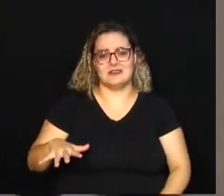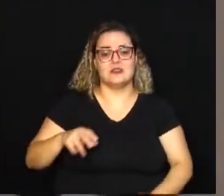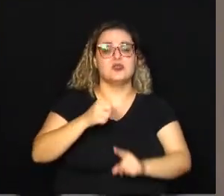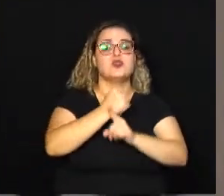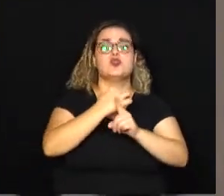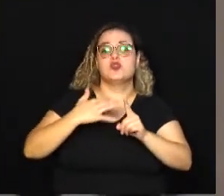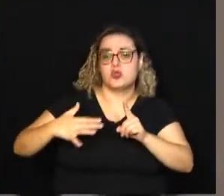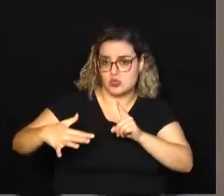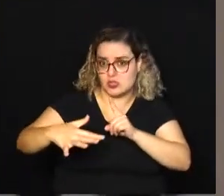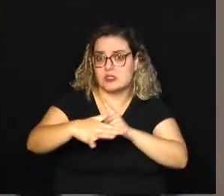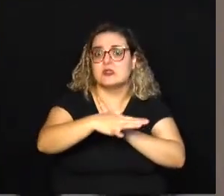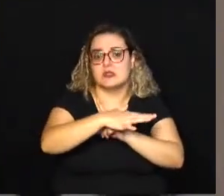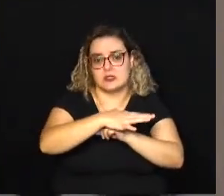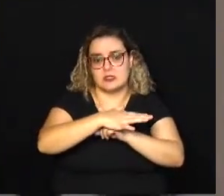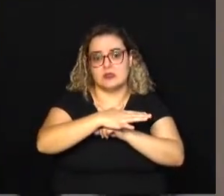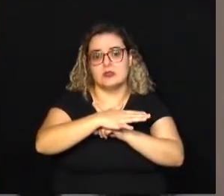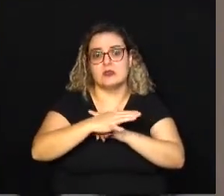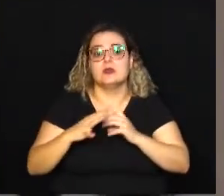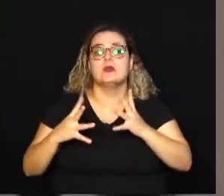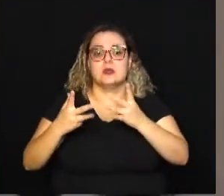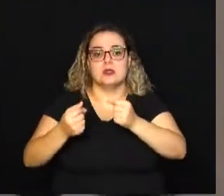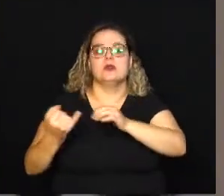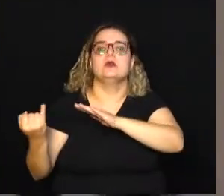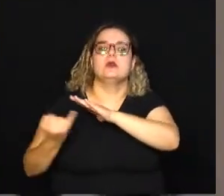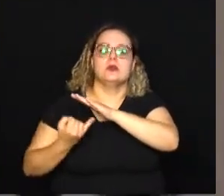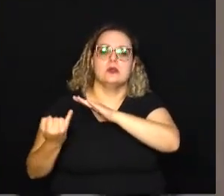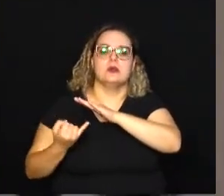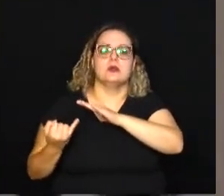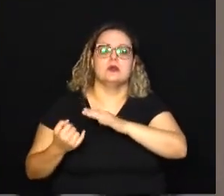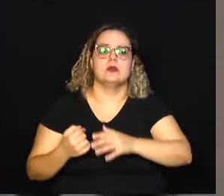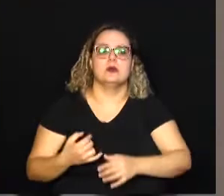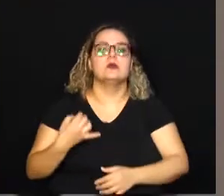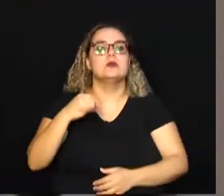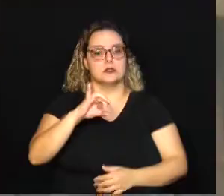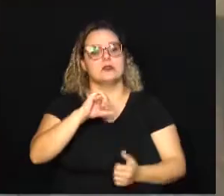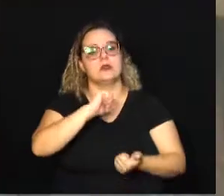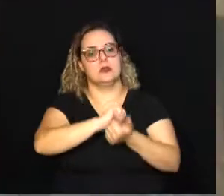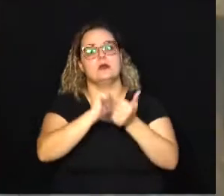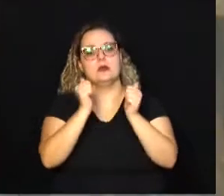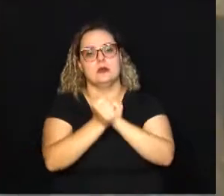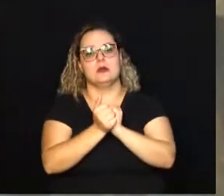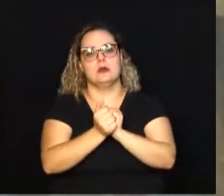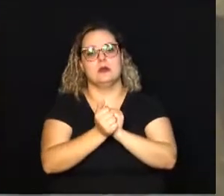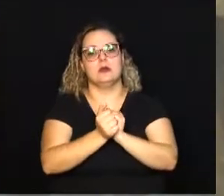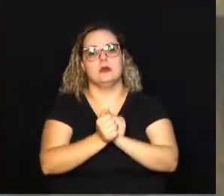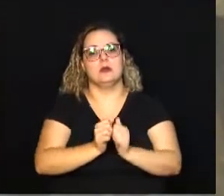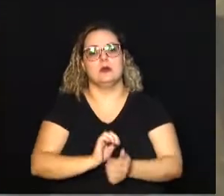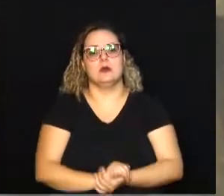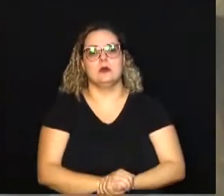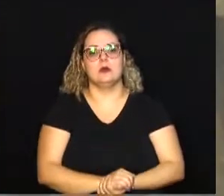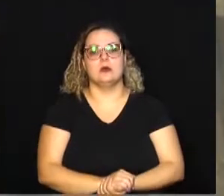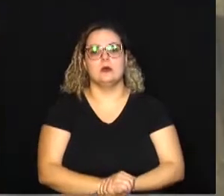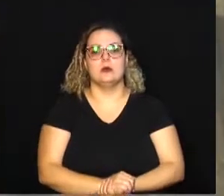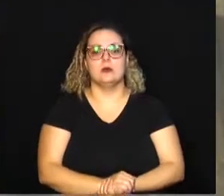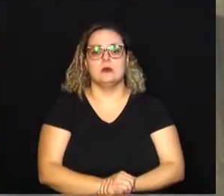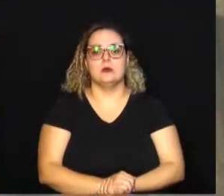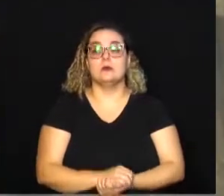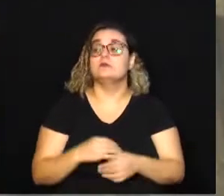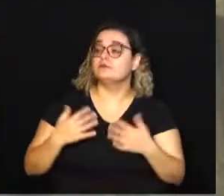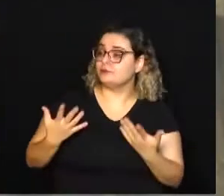Sociais, para todas as instituições se modificarem. Isso não aconteceu. Você